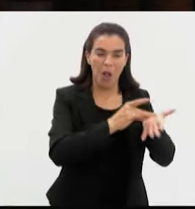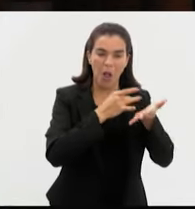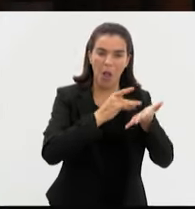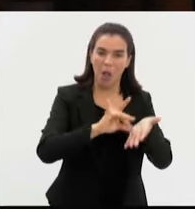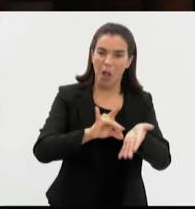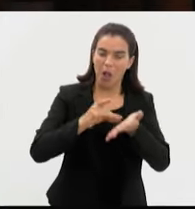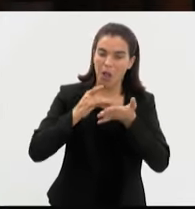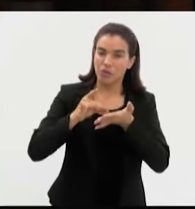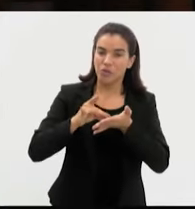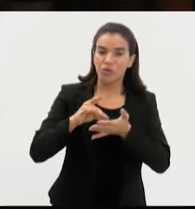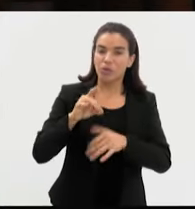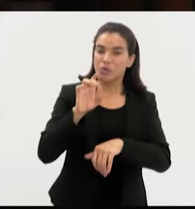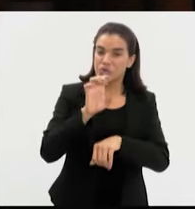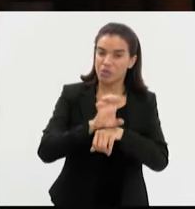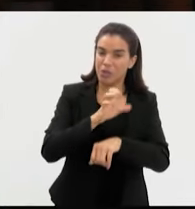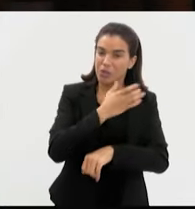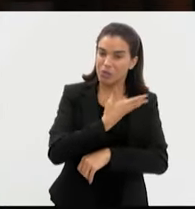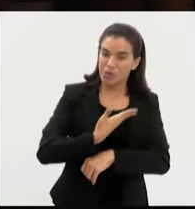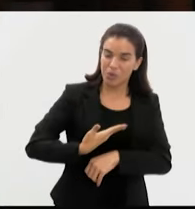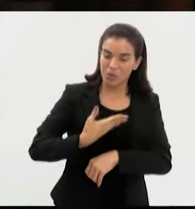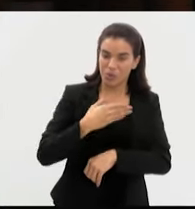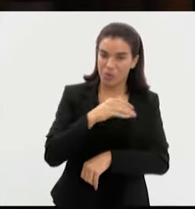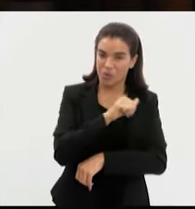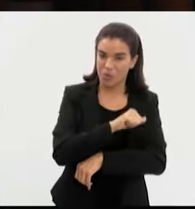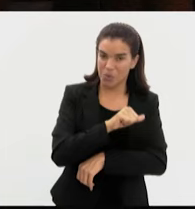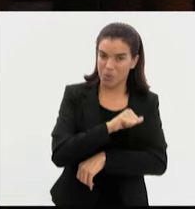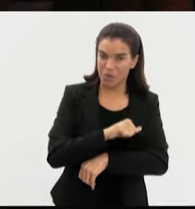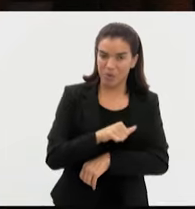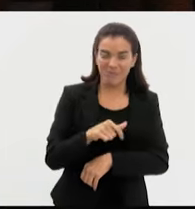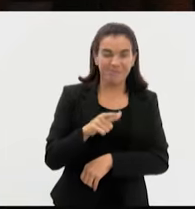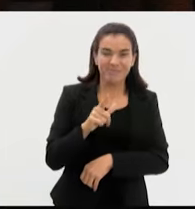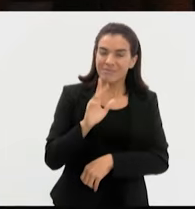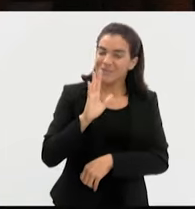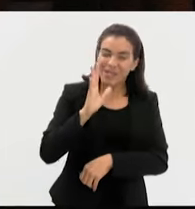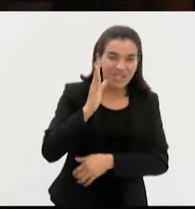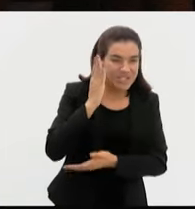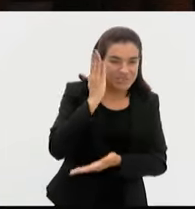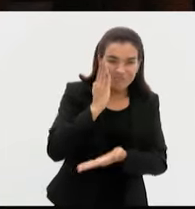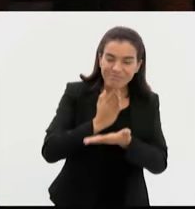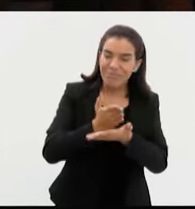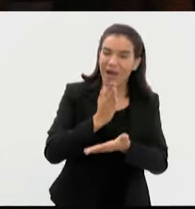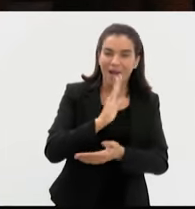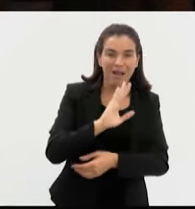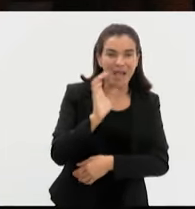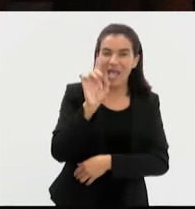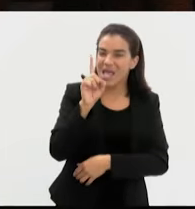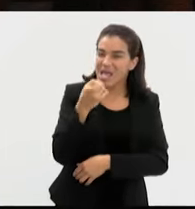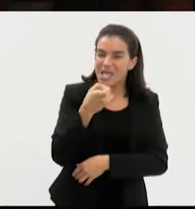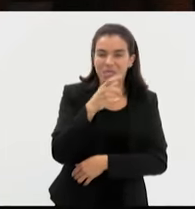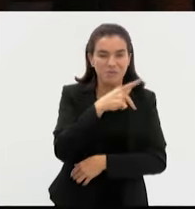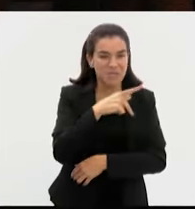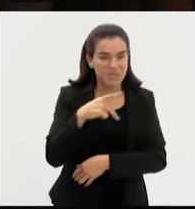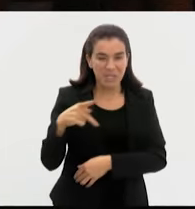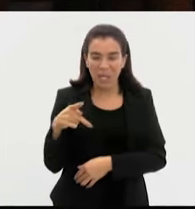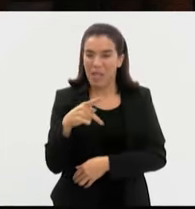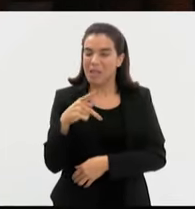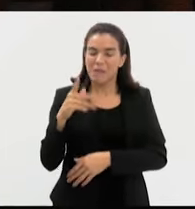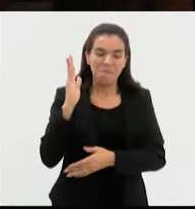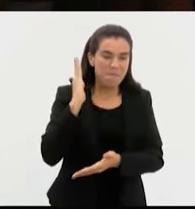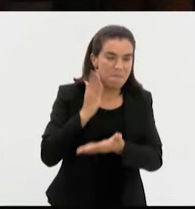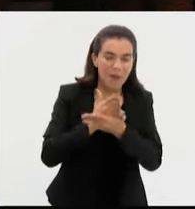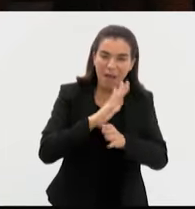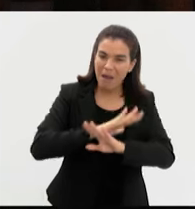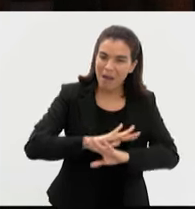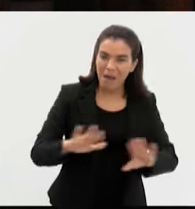com o Governo do Estado do Rio de Janeiro esqueceu lado esu se foi o ex-presidente se foi o presidente esquecer